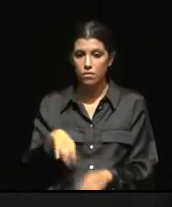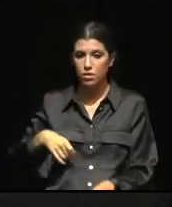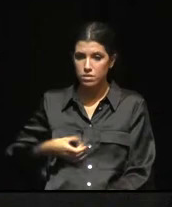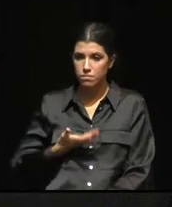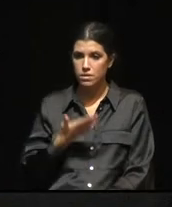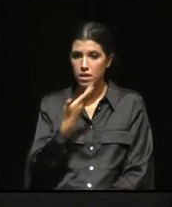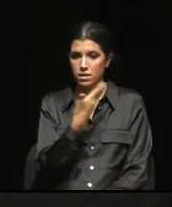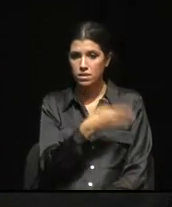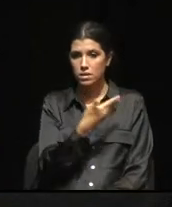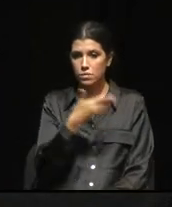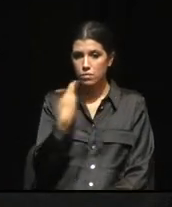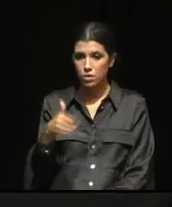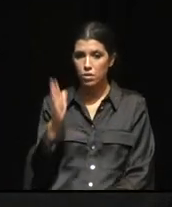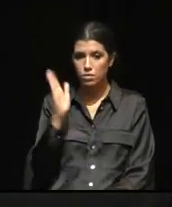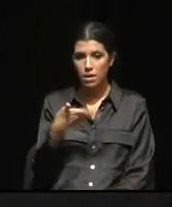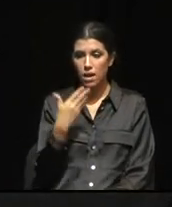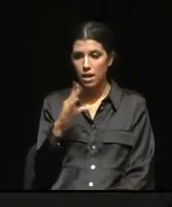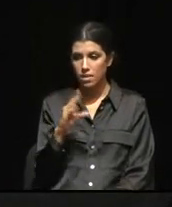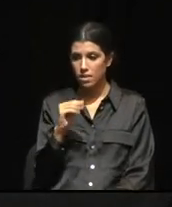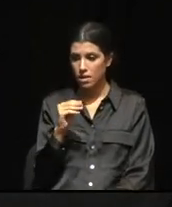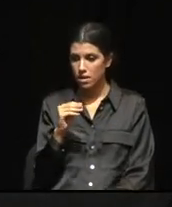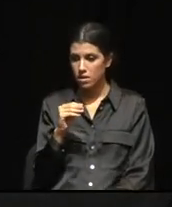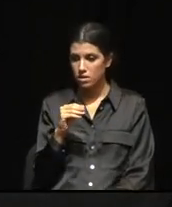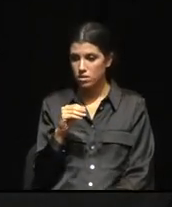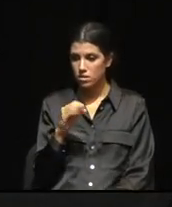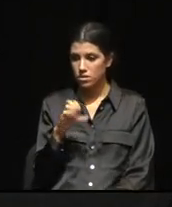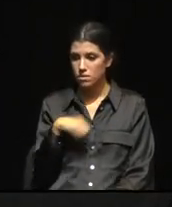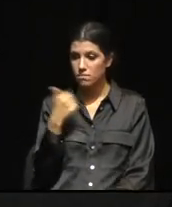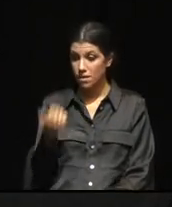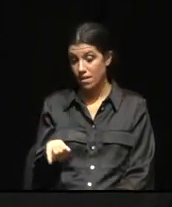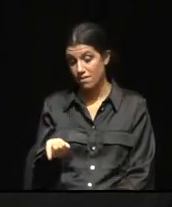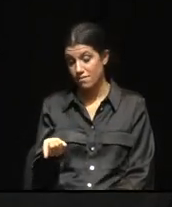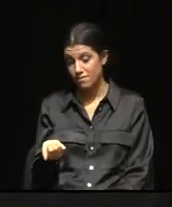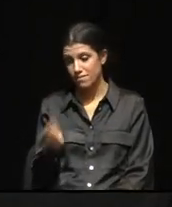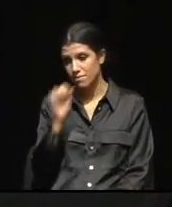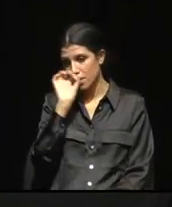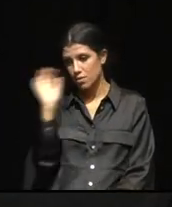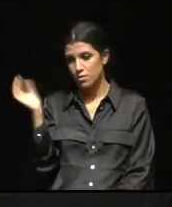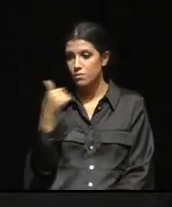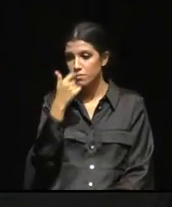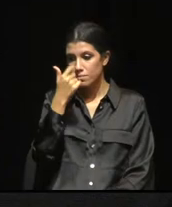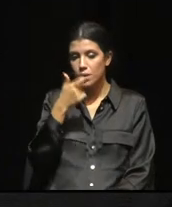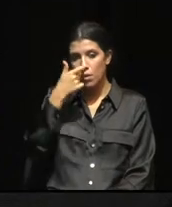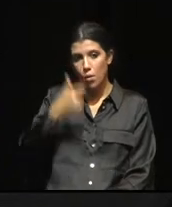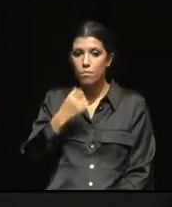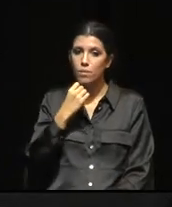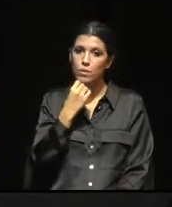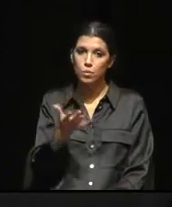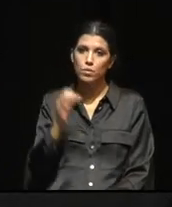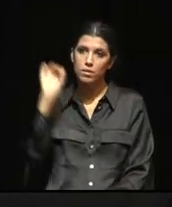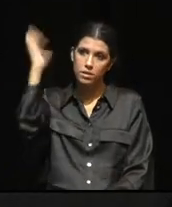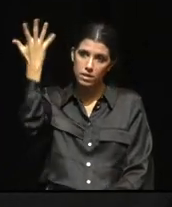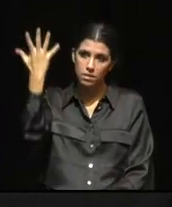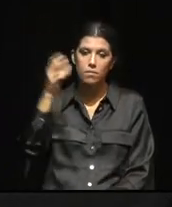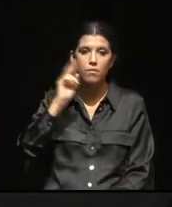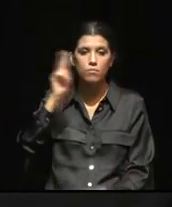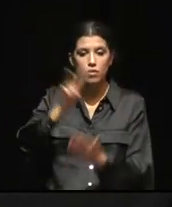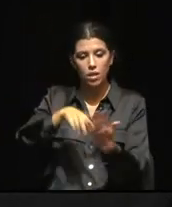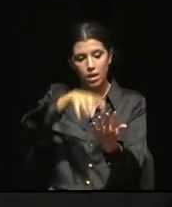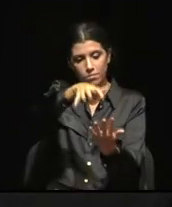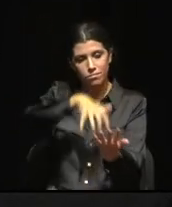111 10 voto de pesar do pev pelo meteorologista Mário calado Vamos ler na